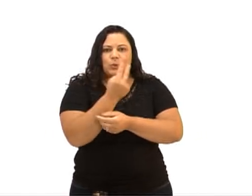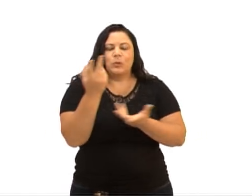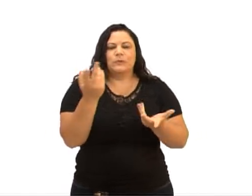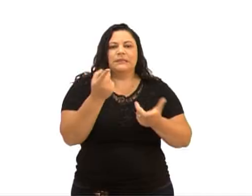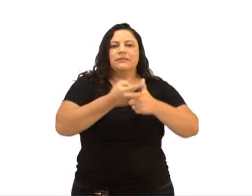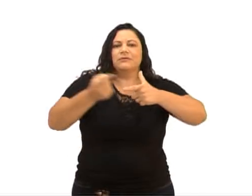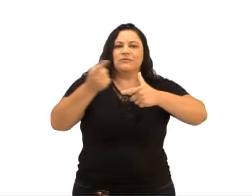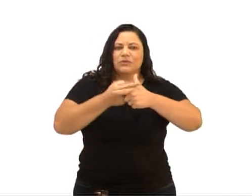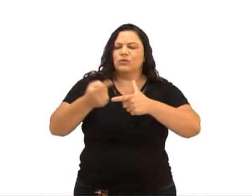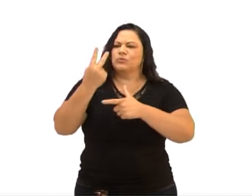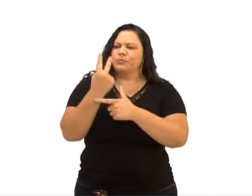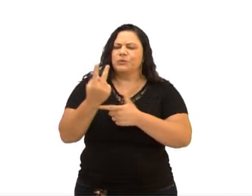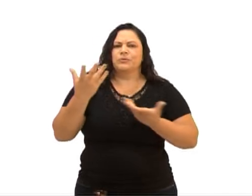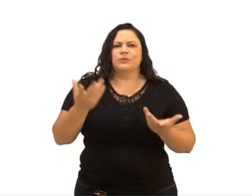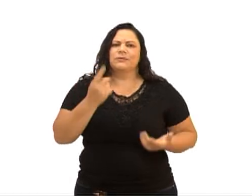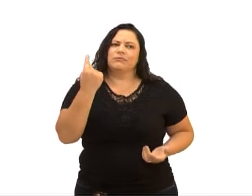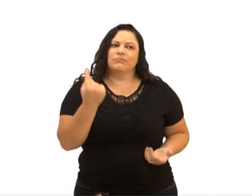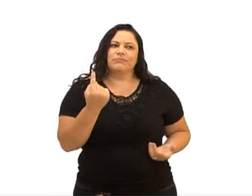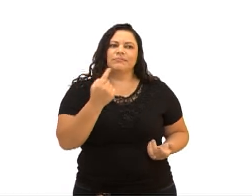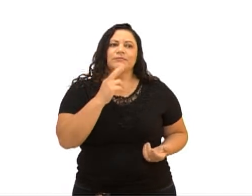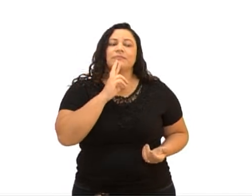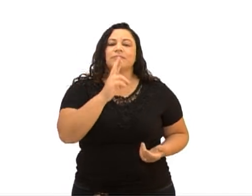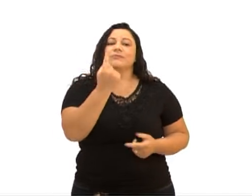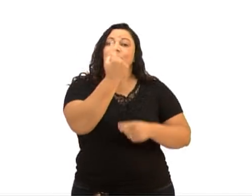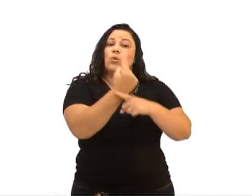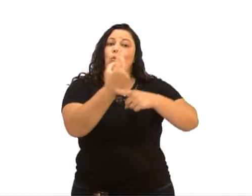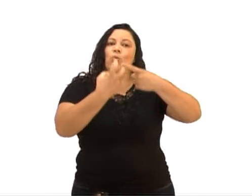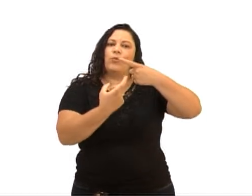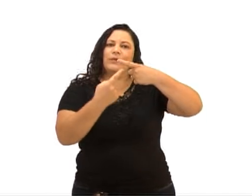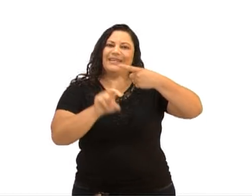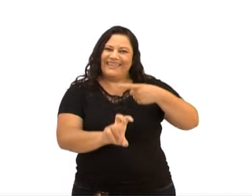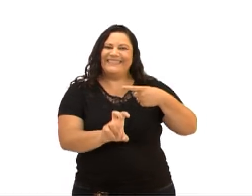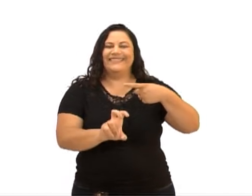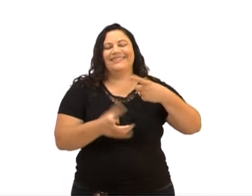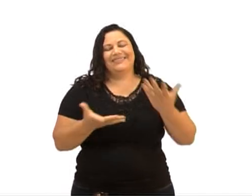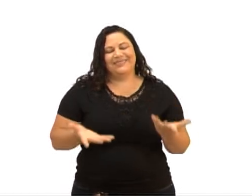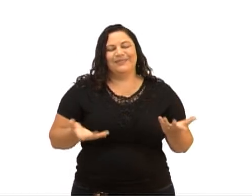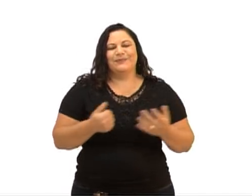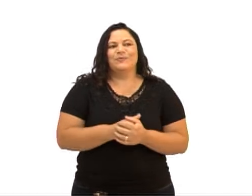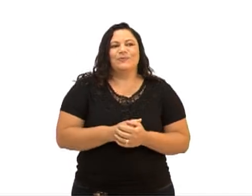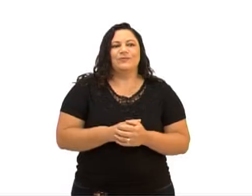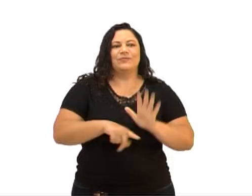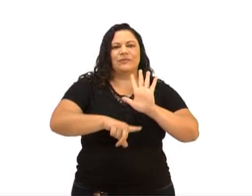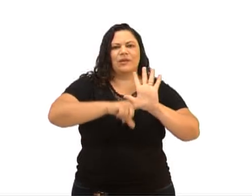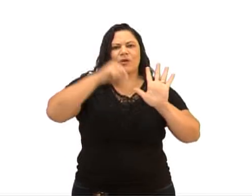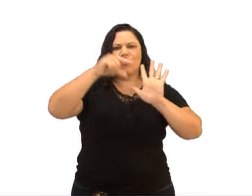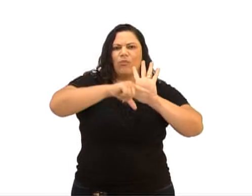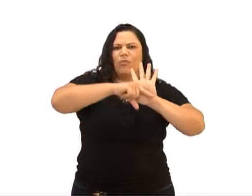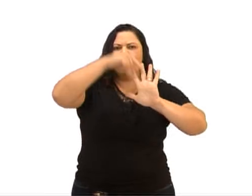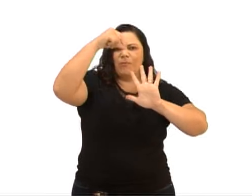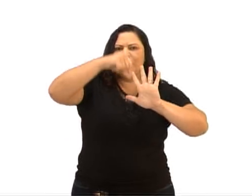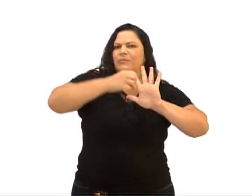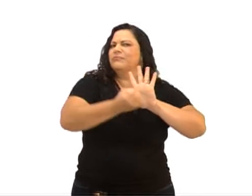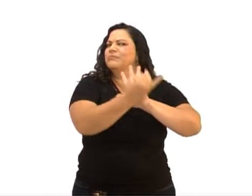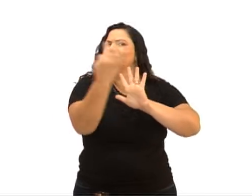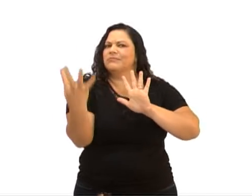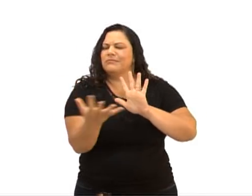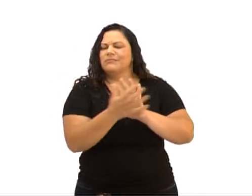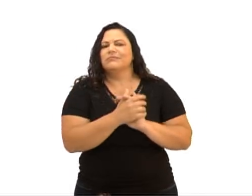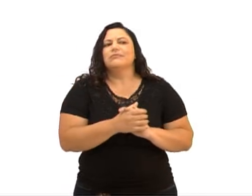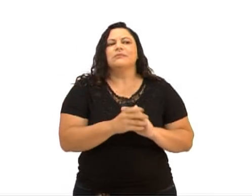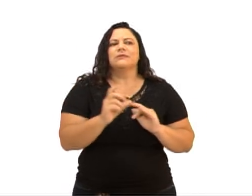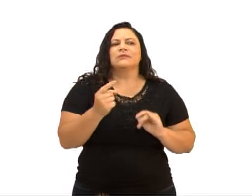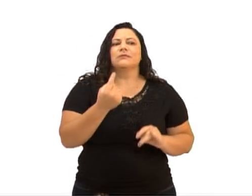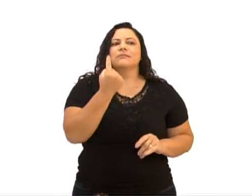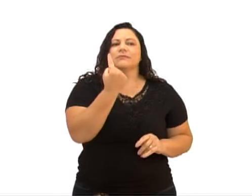por 2, 1. 30 divididos por 2, 15. Então, quer dizer que uma parte, certo? Dessas 15,